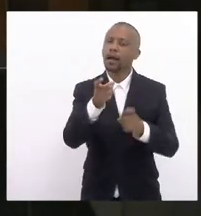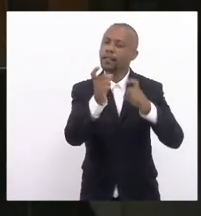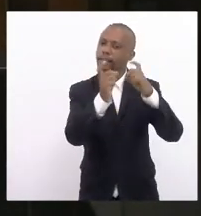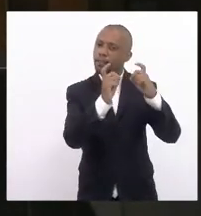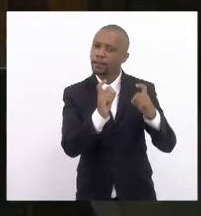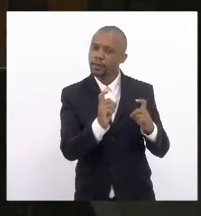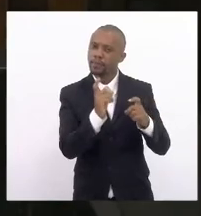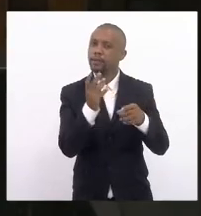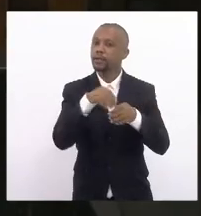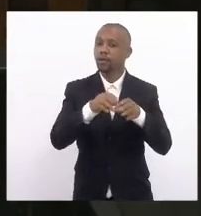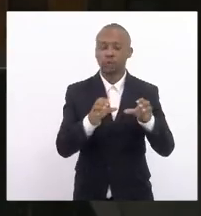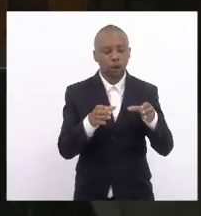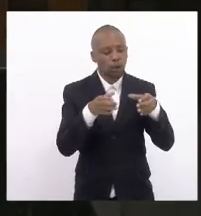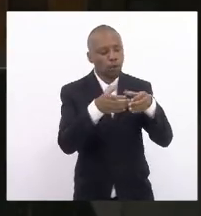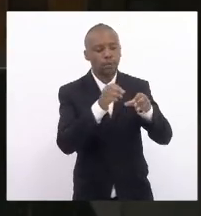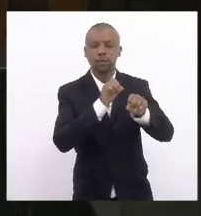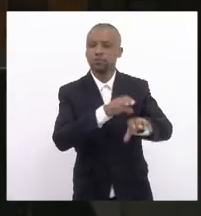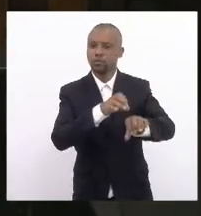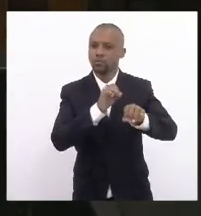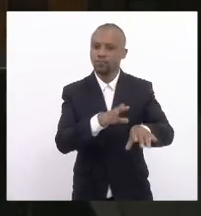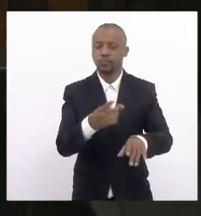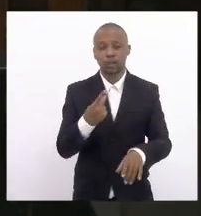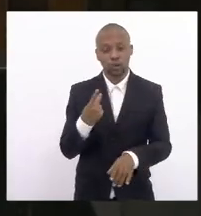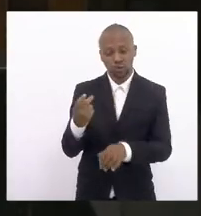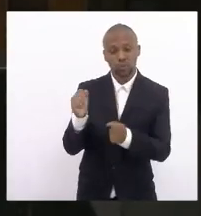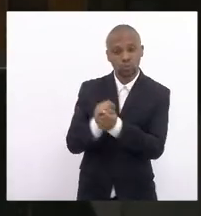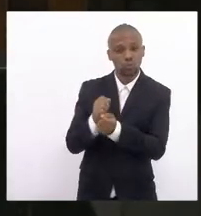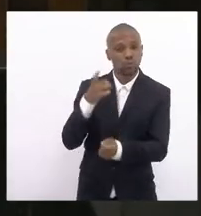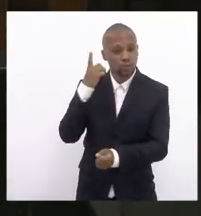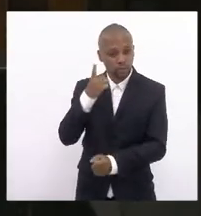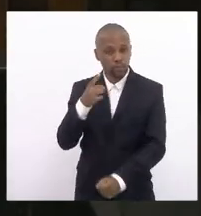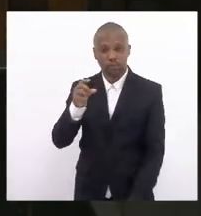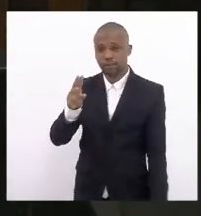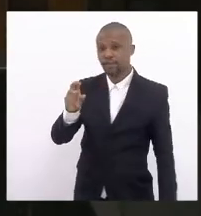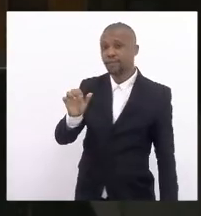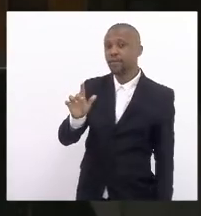e o deputado Valdeque Carneiro demos entrada no projeto